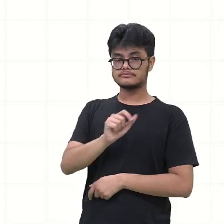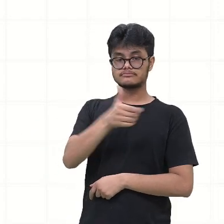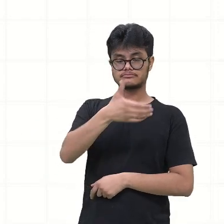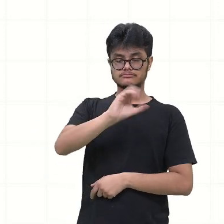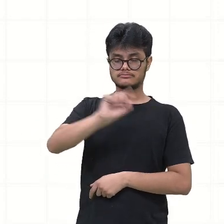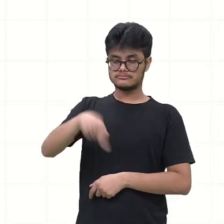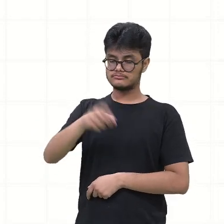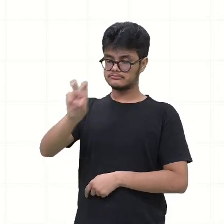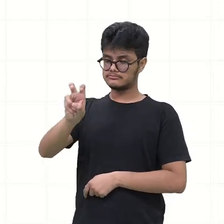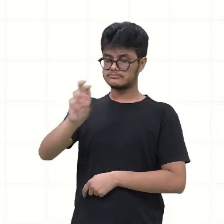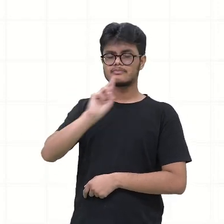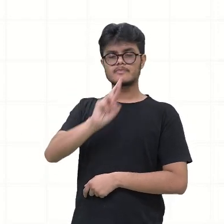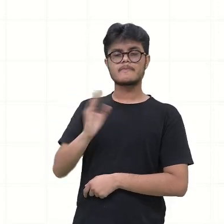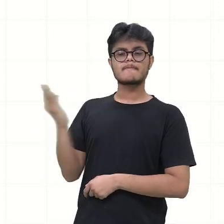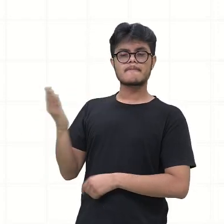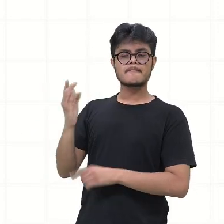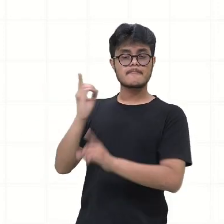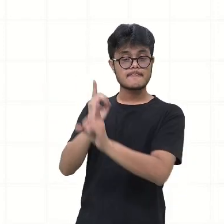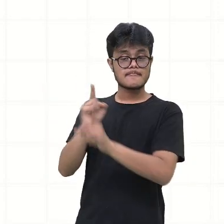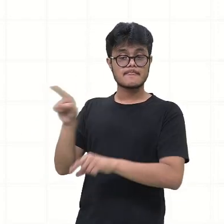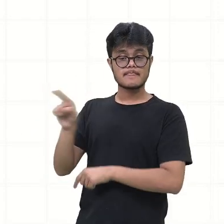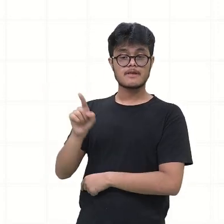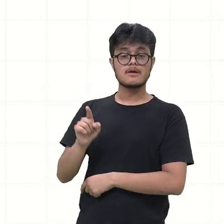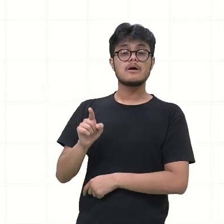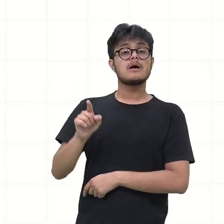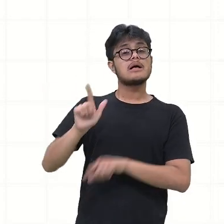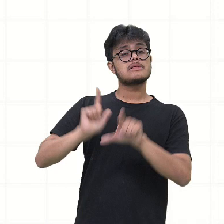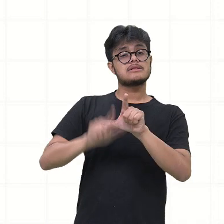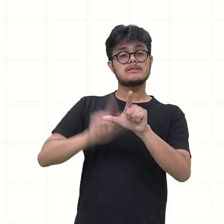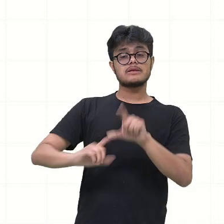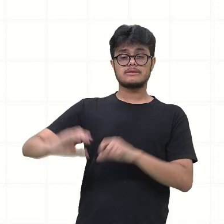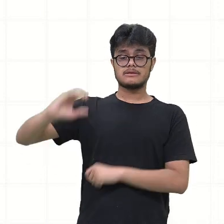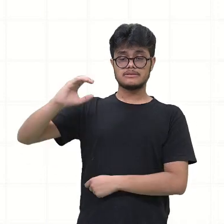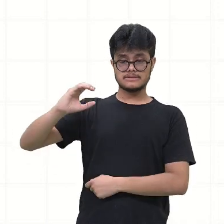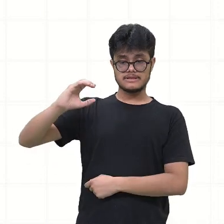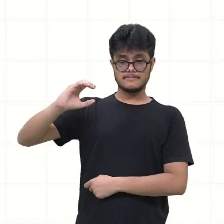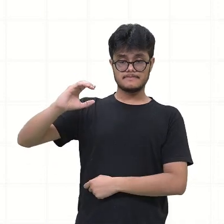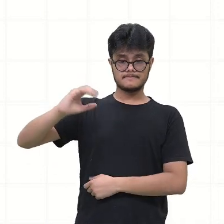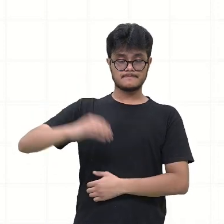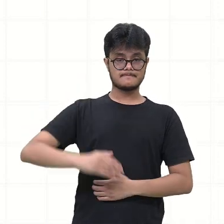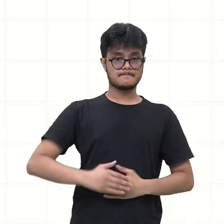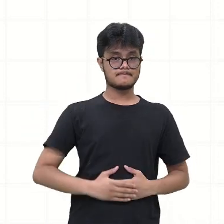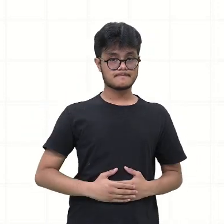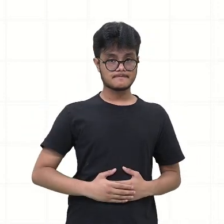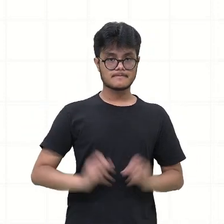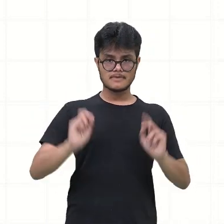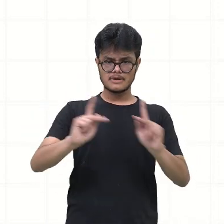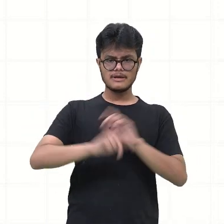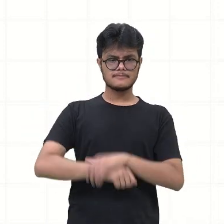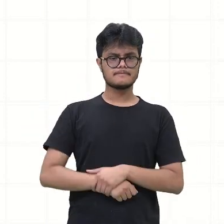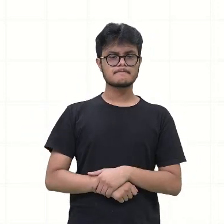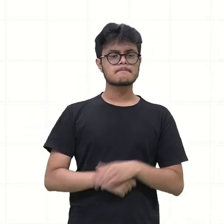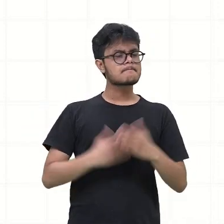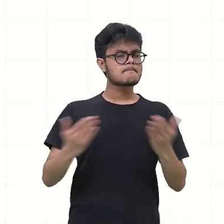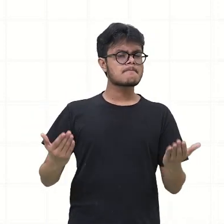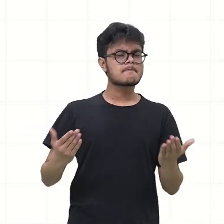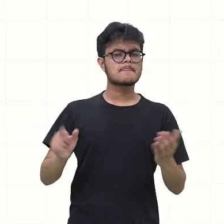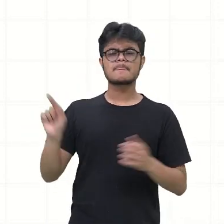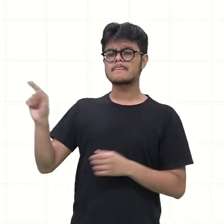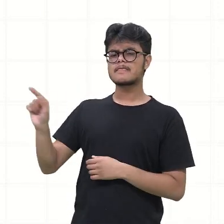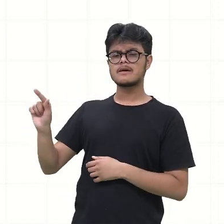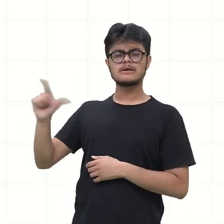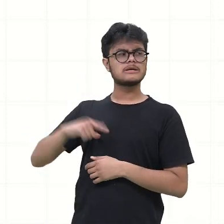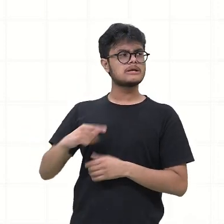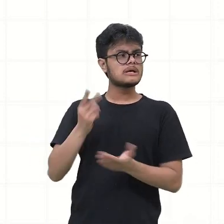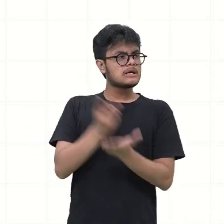nossa resposta correta, a nossa letra C de casa. Beleza? Então, gente, eu tenho que